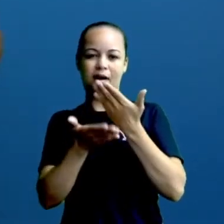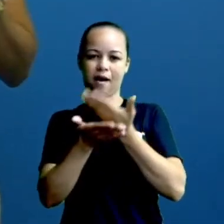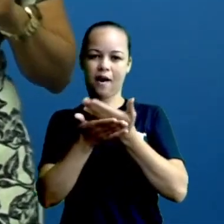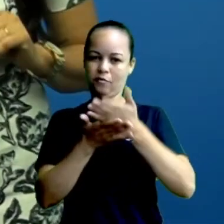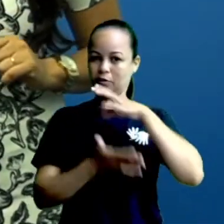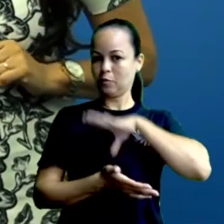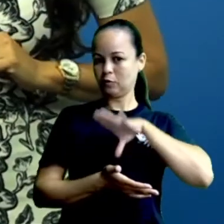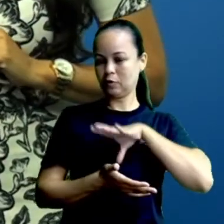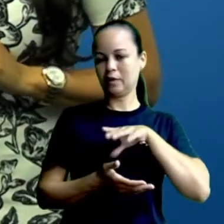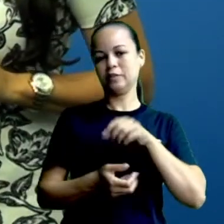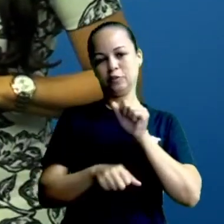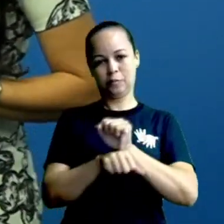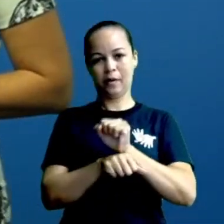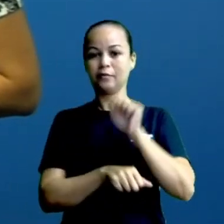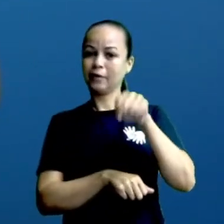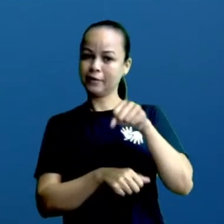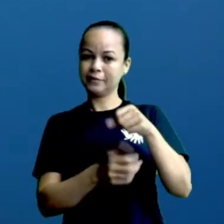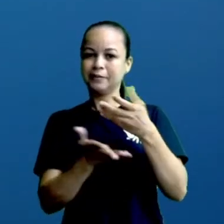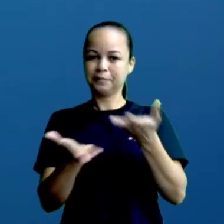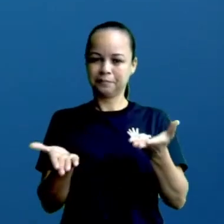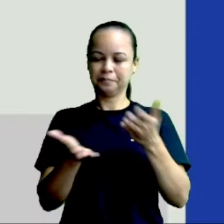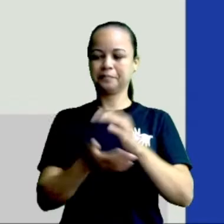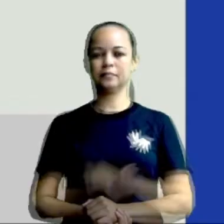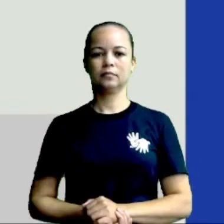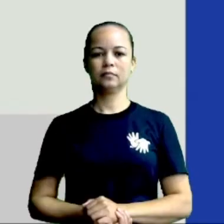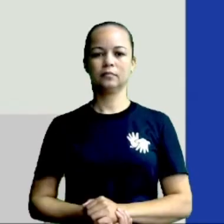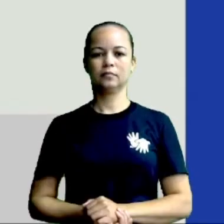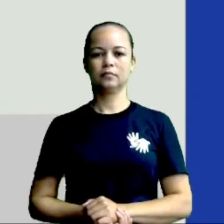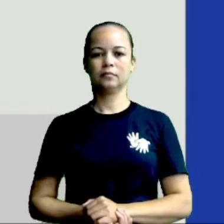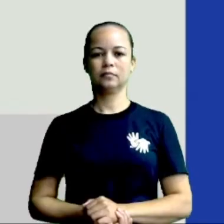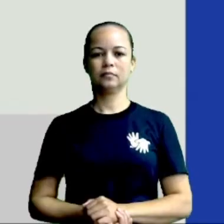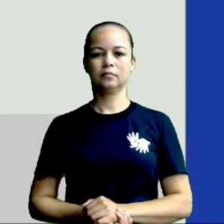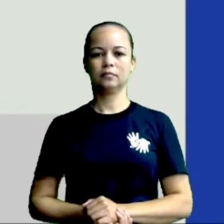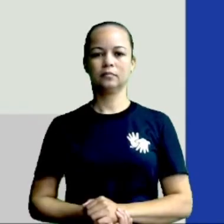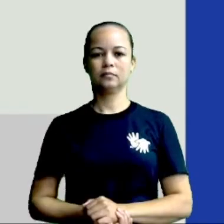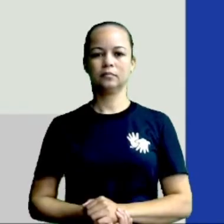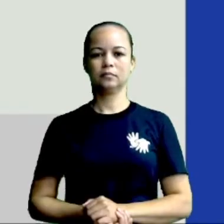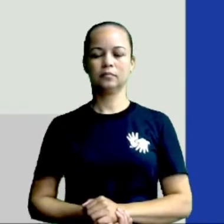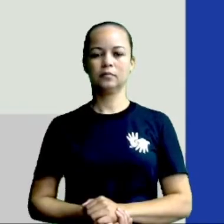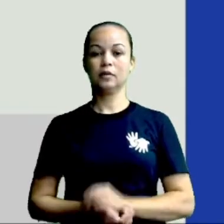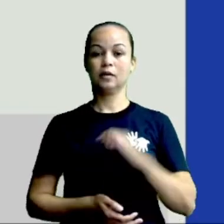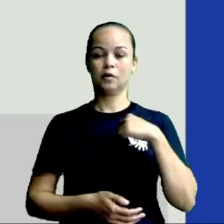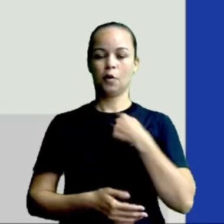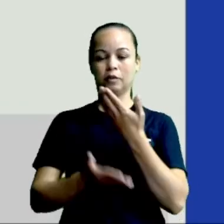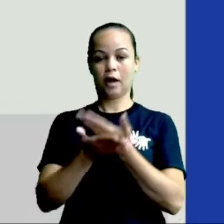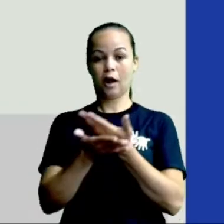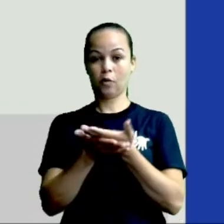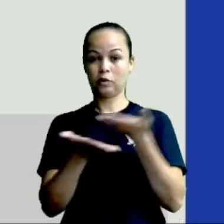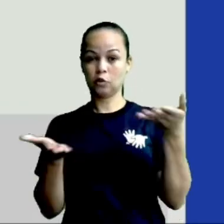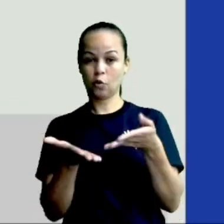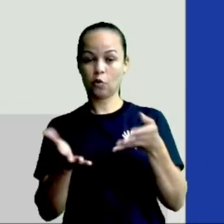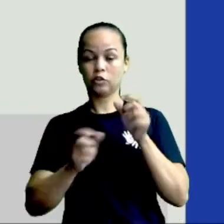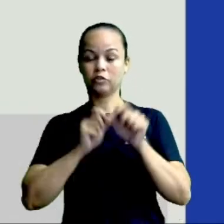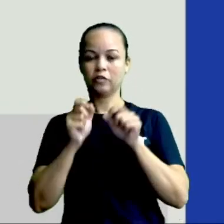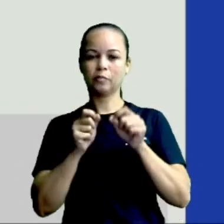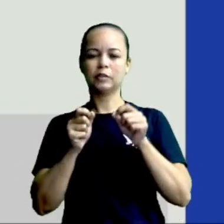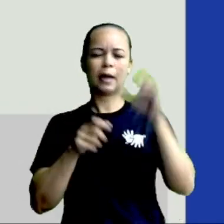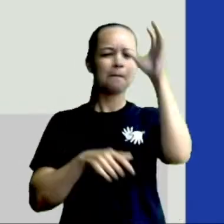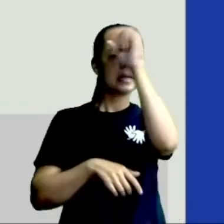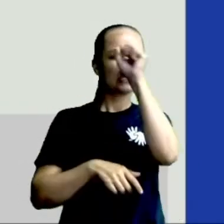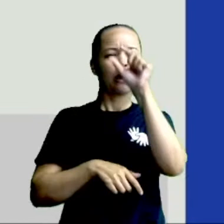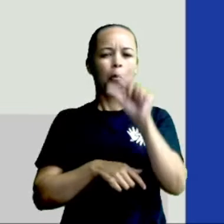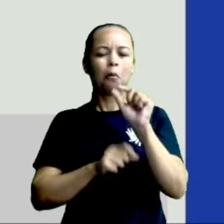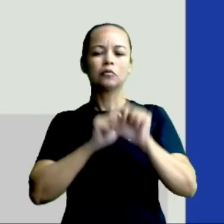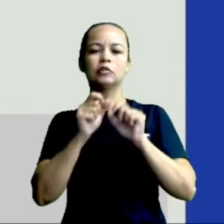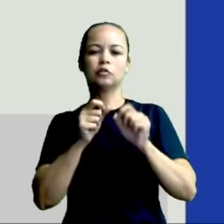portuguesa? Espero que sim! Na nossa aula de hoje, vamos aprender um pouco sobre a classe de